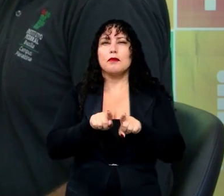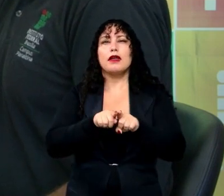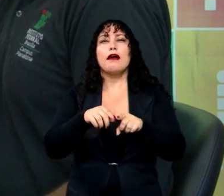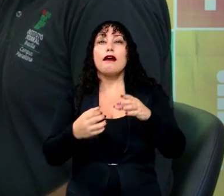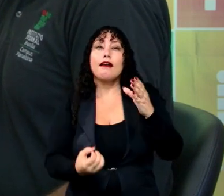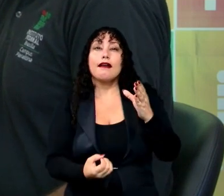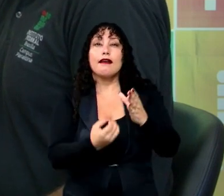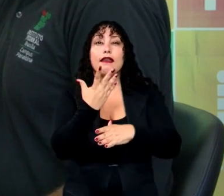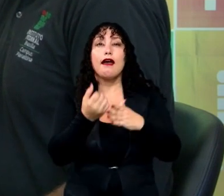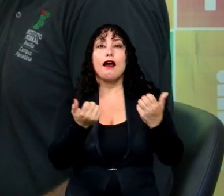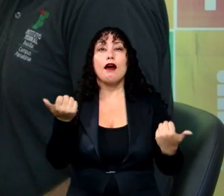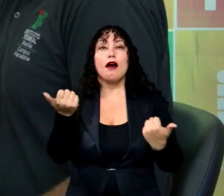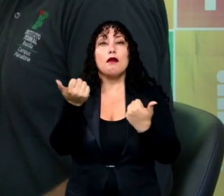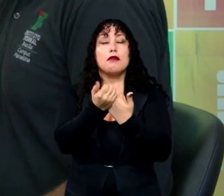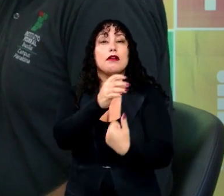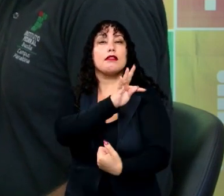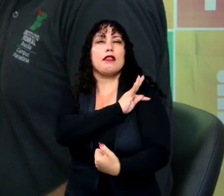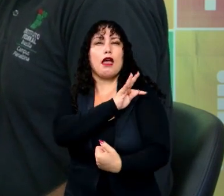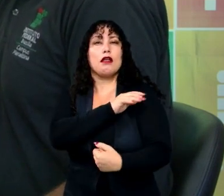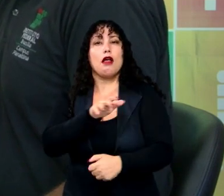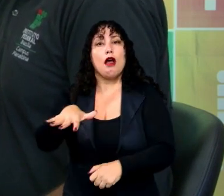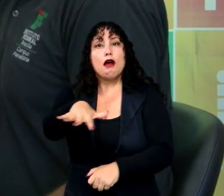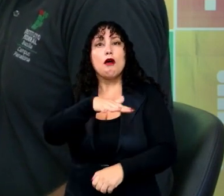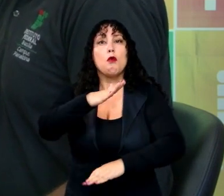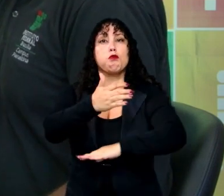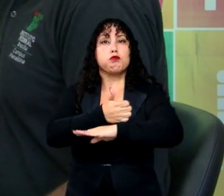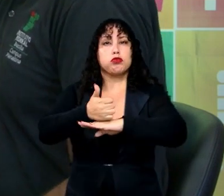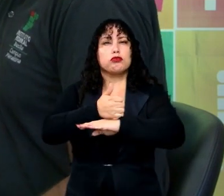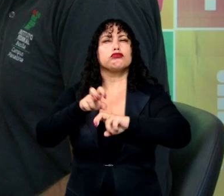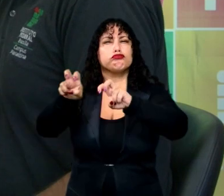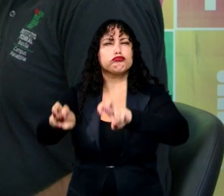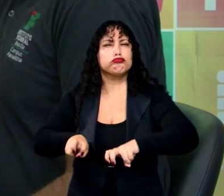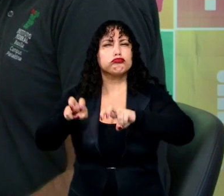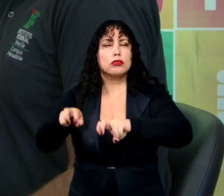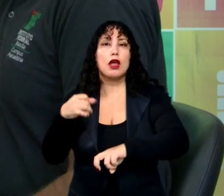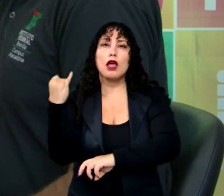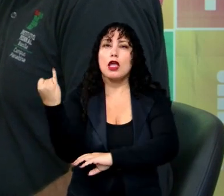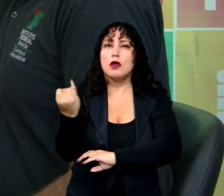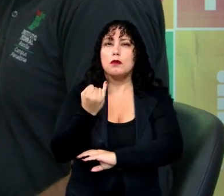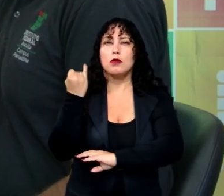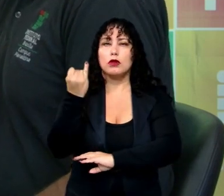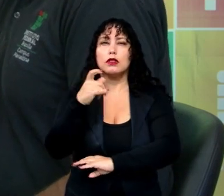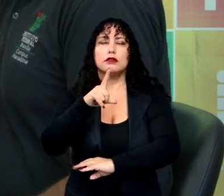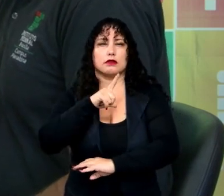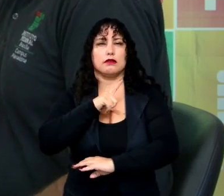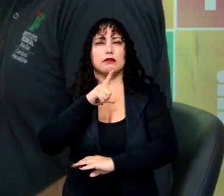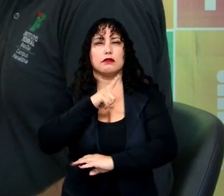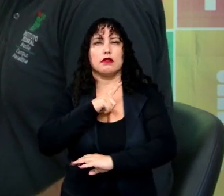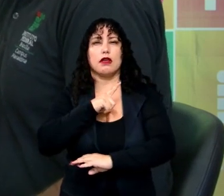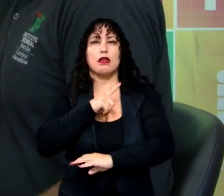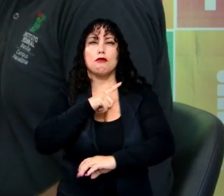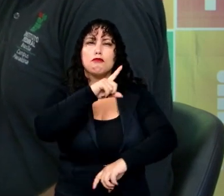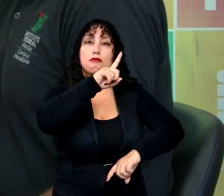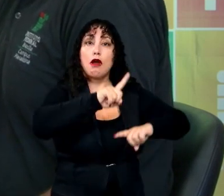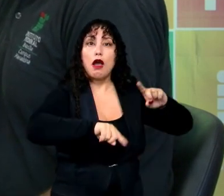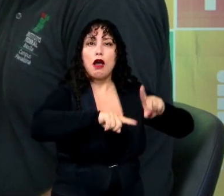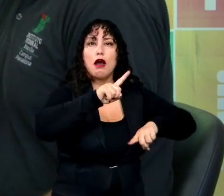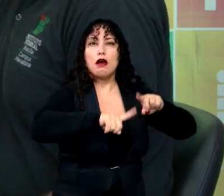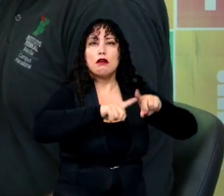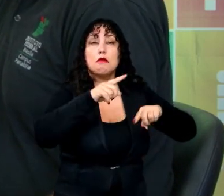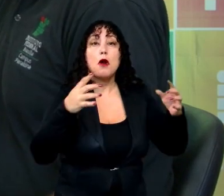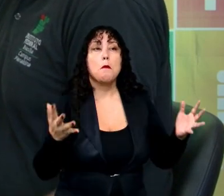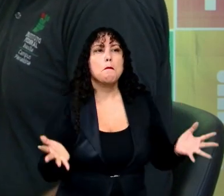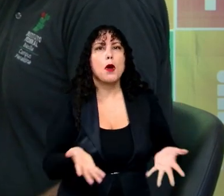com assistência técnica ao produtor é importante que ela eh tenha um instrumento para